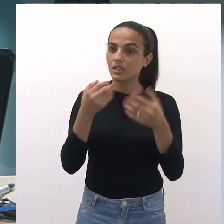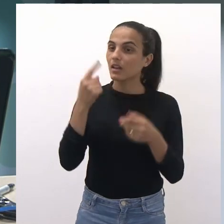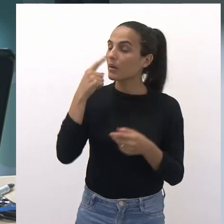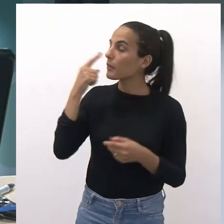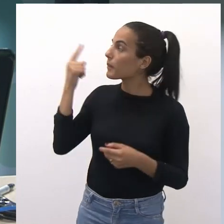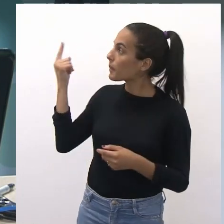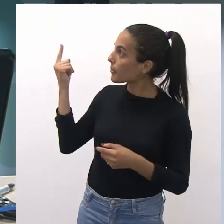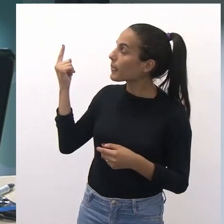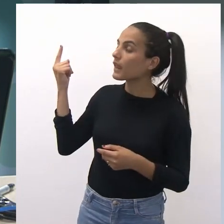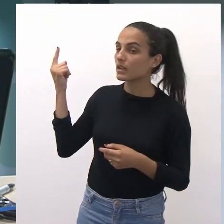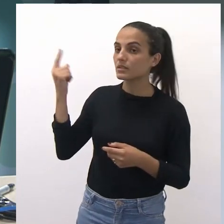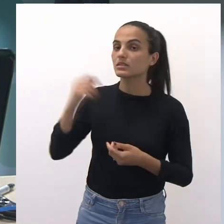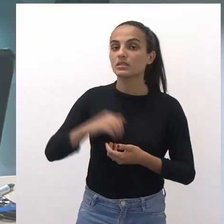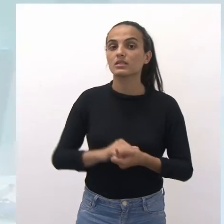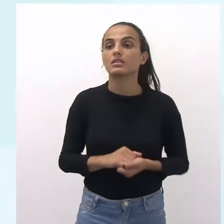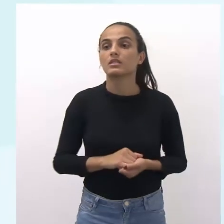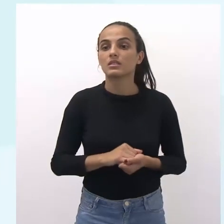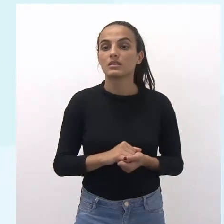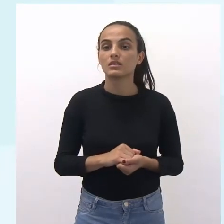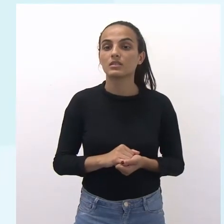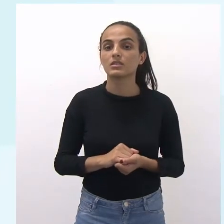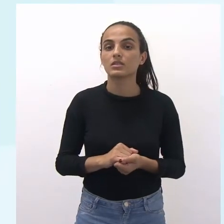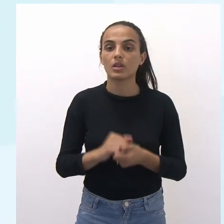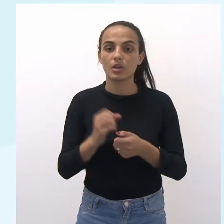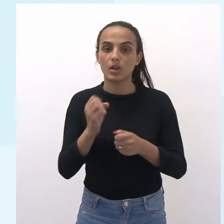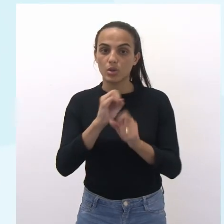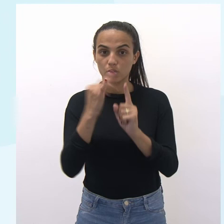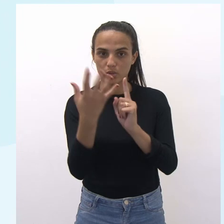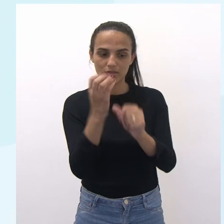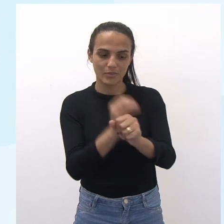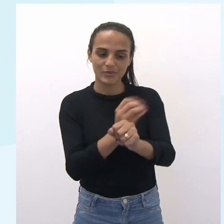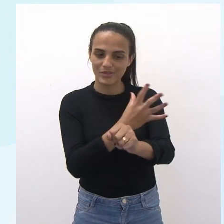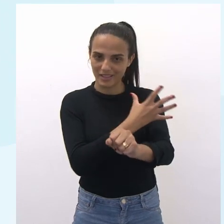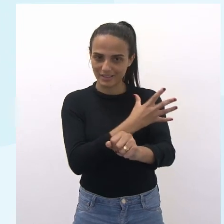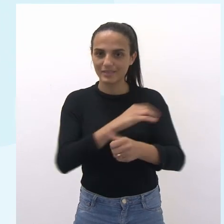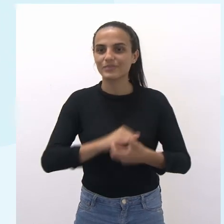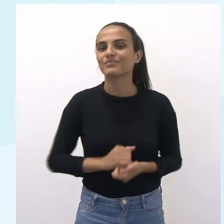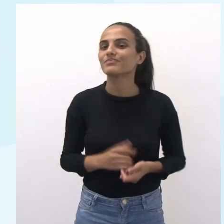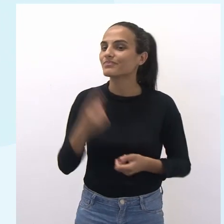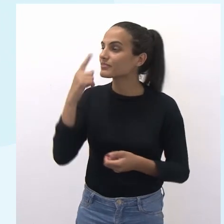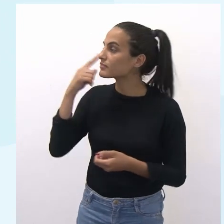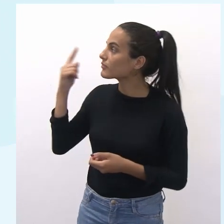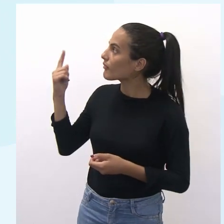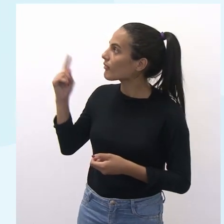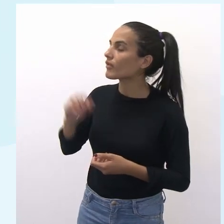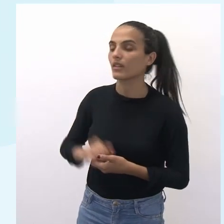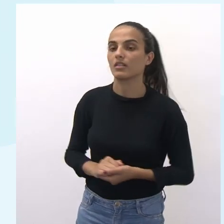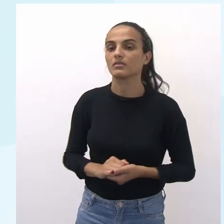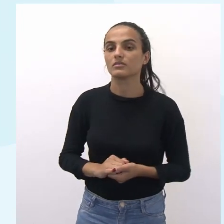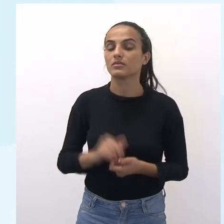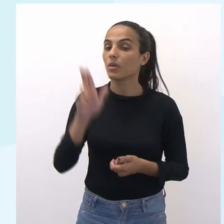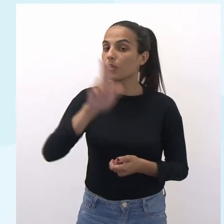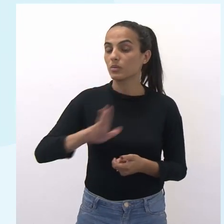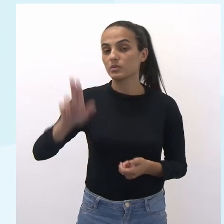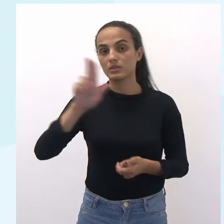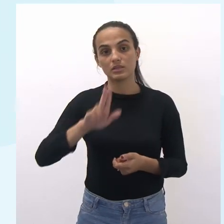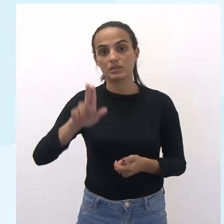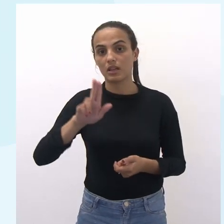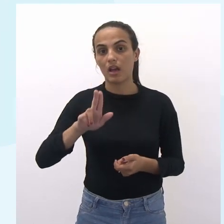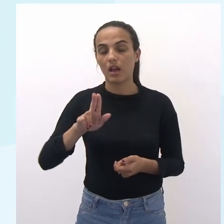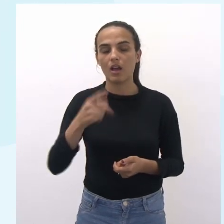competências socioemocionais, conforme a gente lê. Então veja só, utilizar